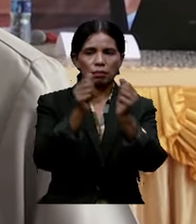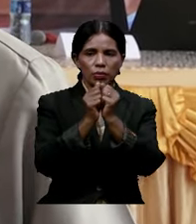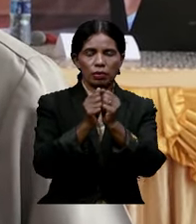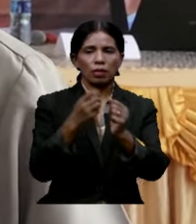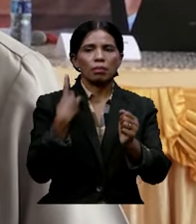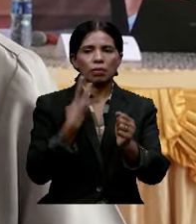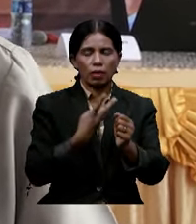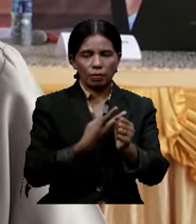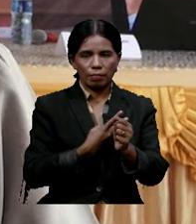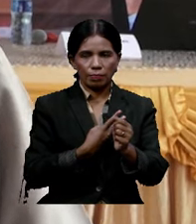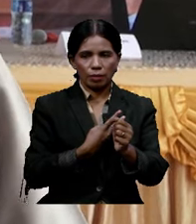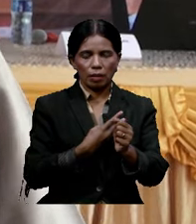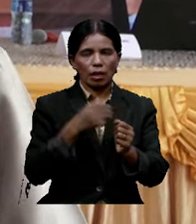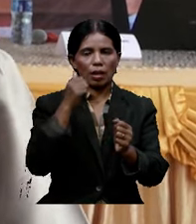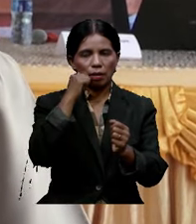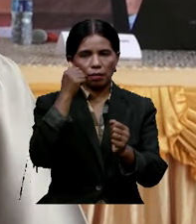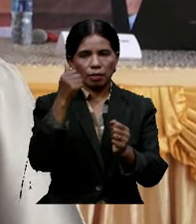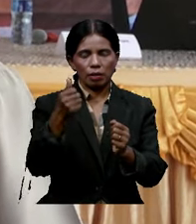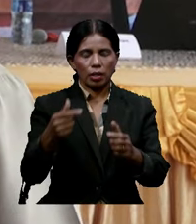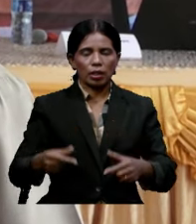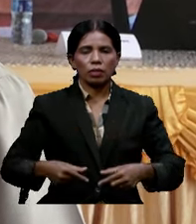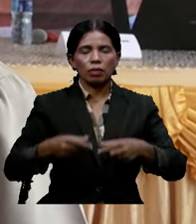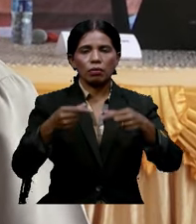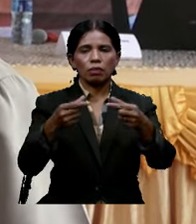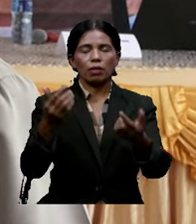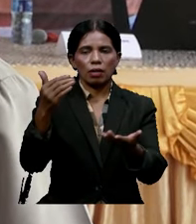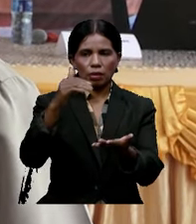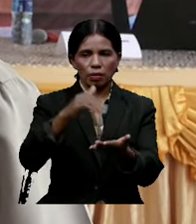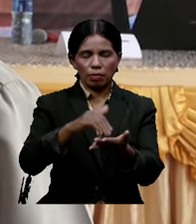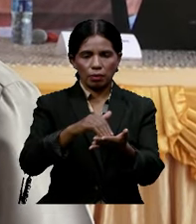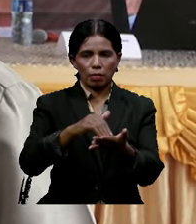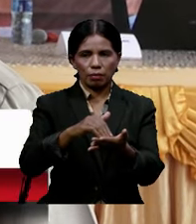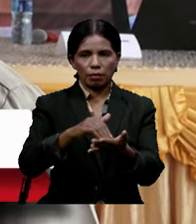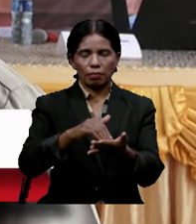ami e no aban a tu entrega fila fali ba a